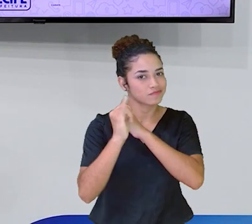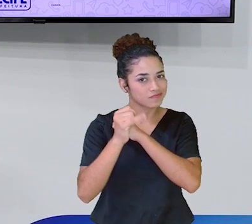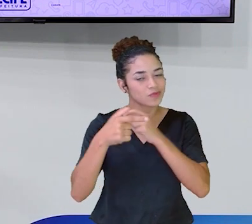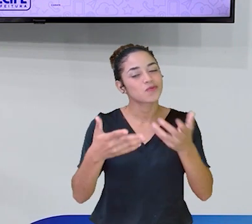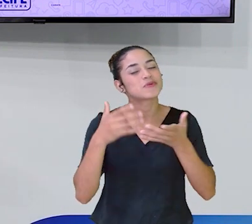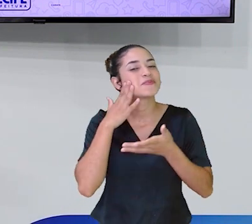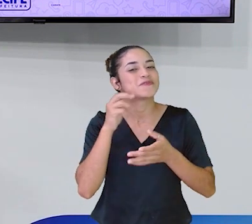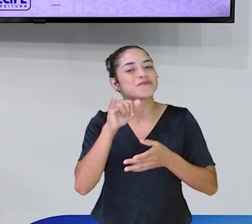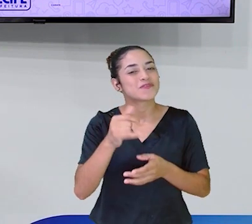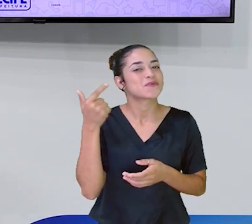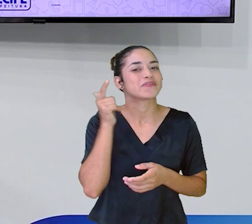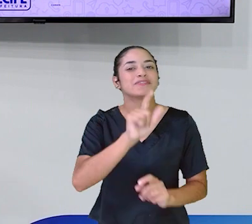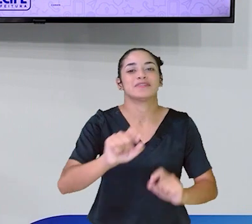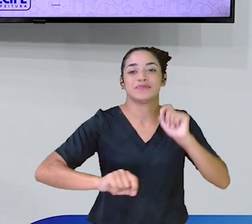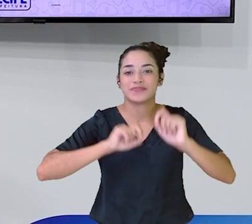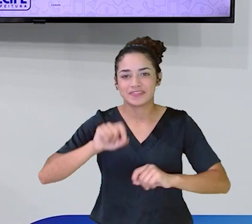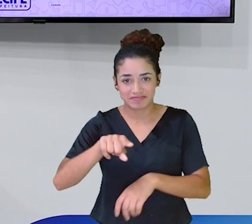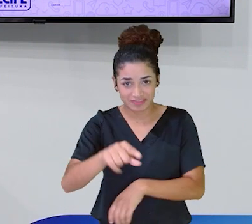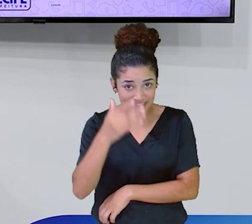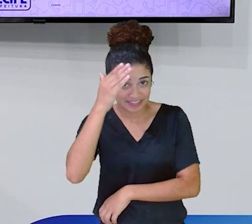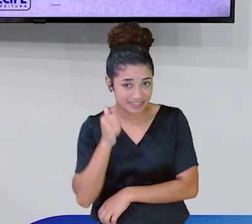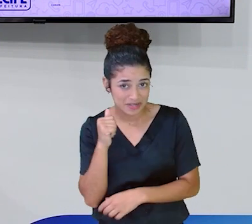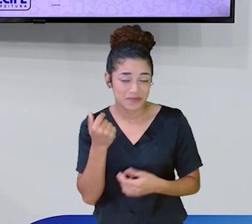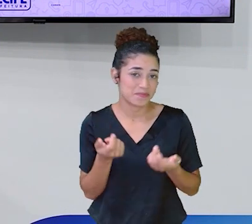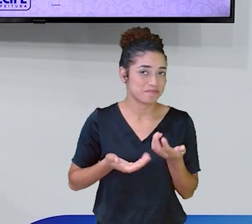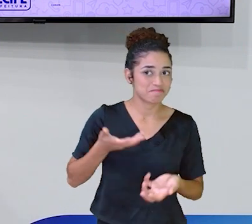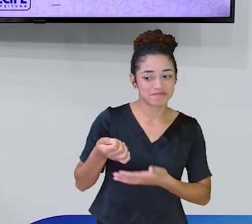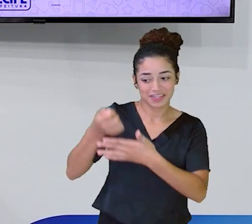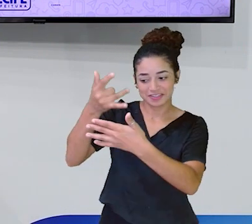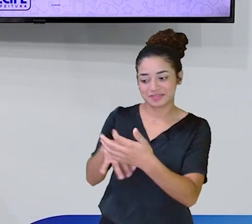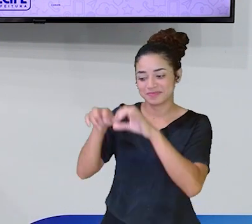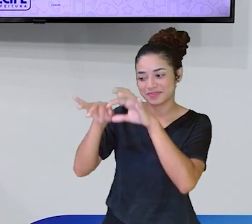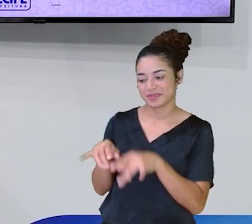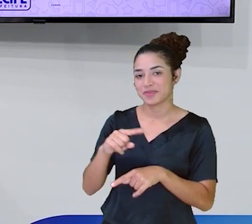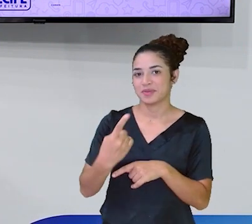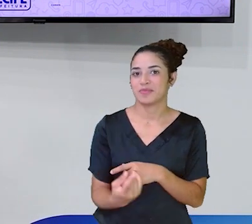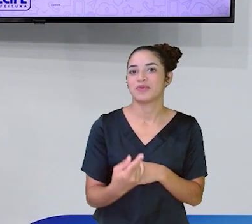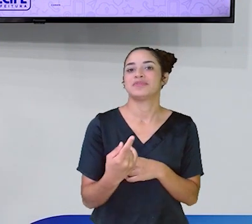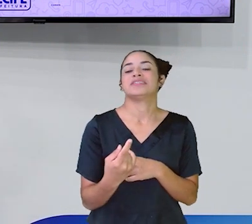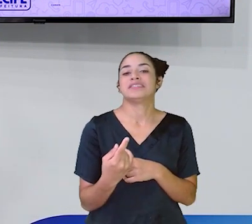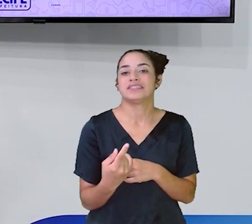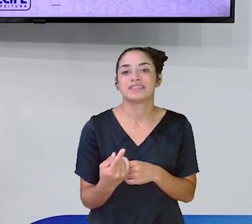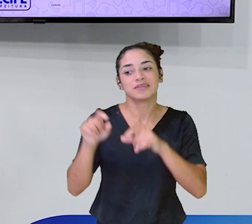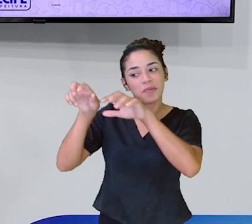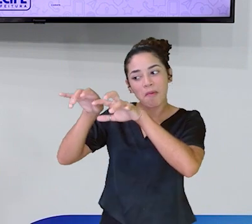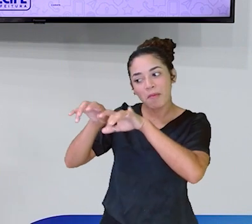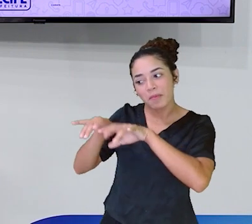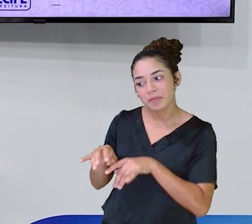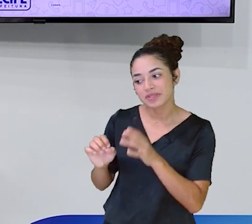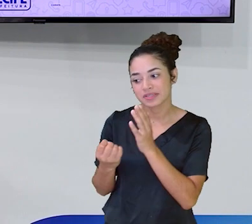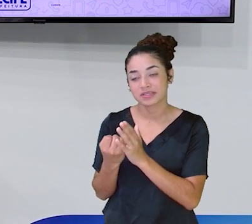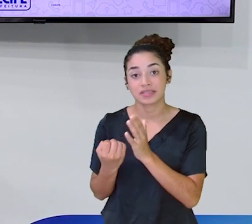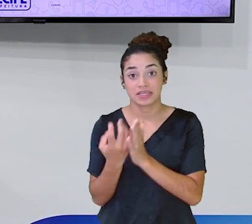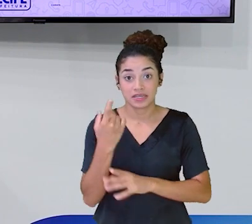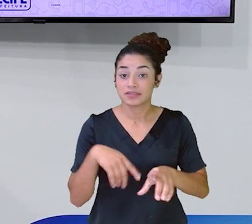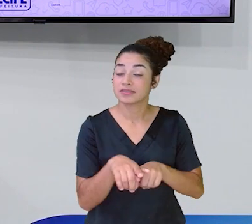se você conseguiu. Quem sabe aí você passa aí no chat pra gente ou até lá nos comentários do YouTuber,